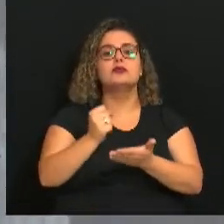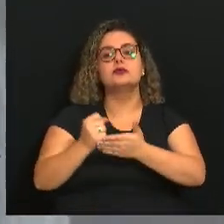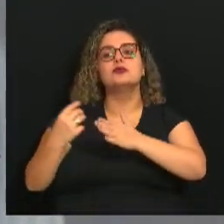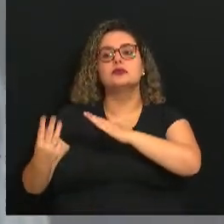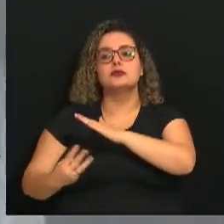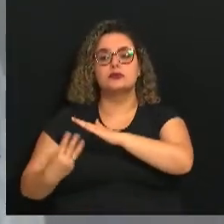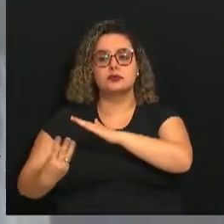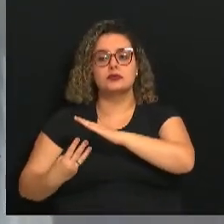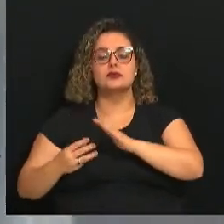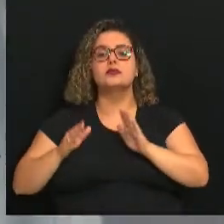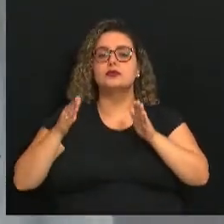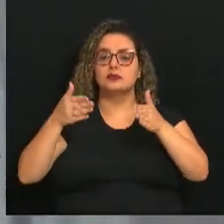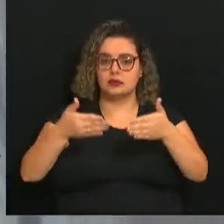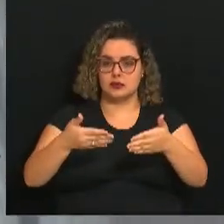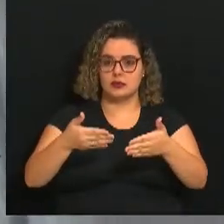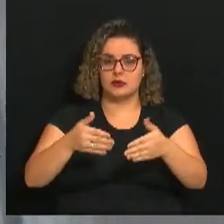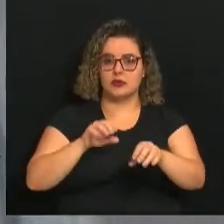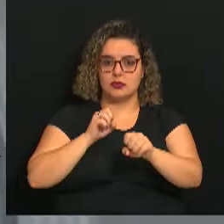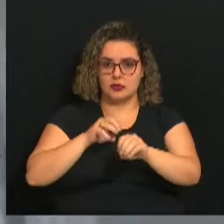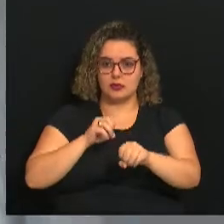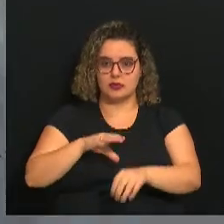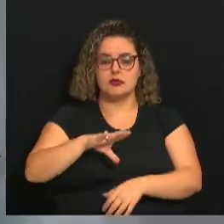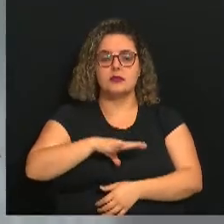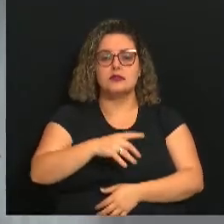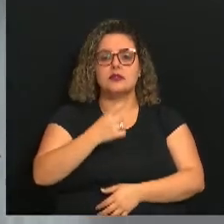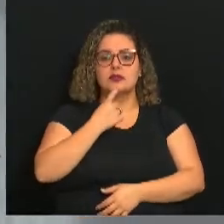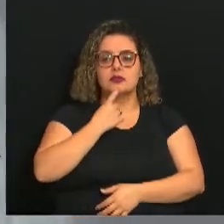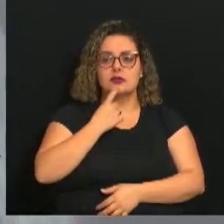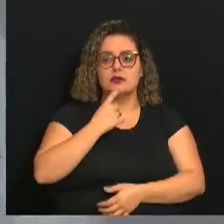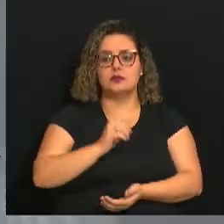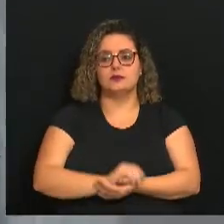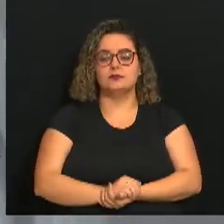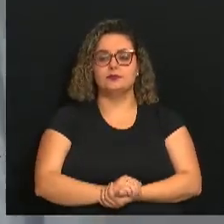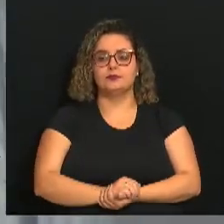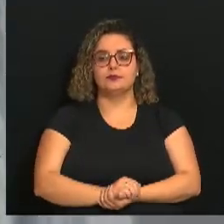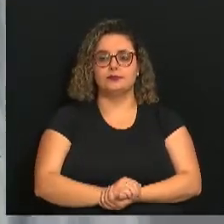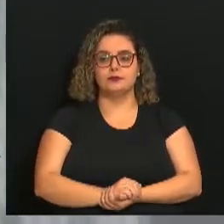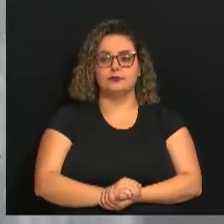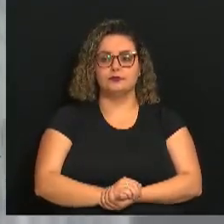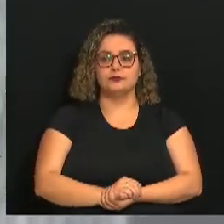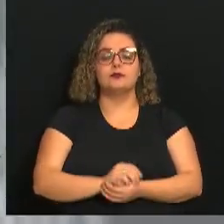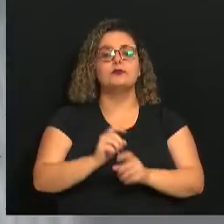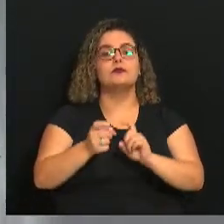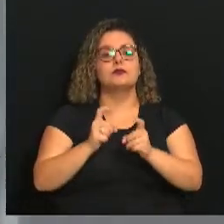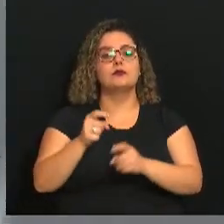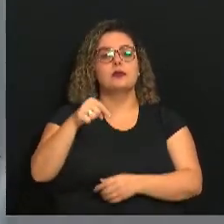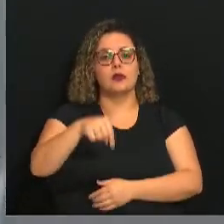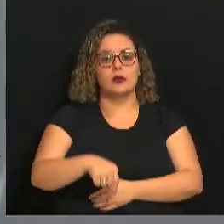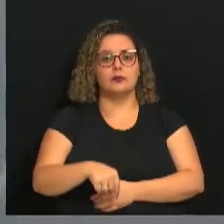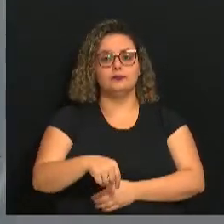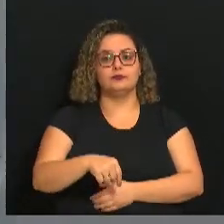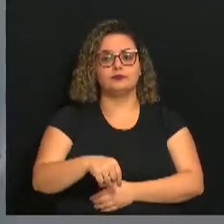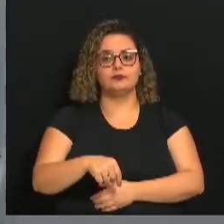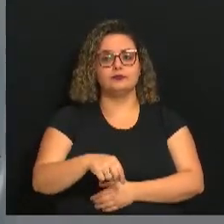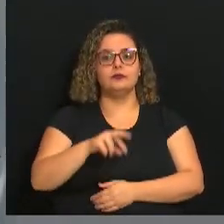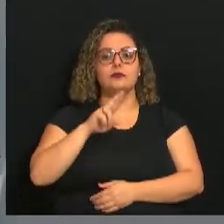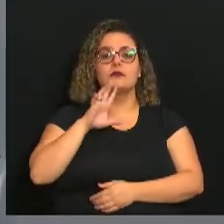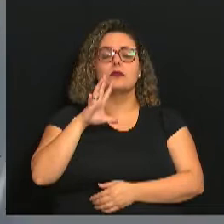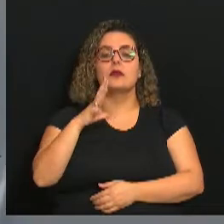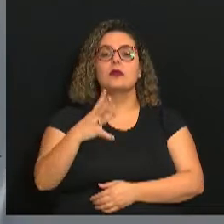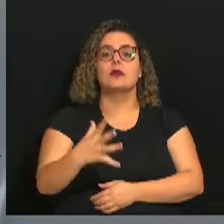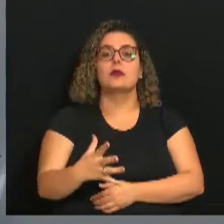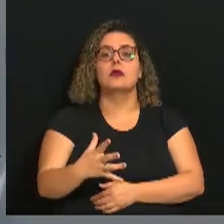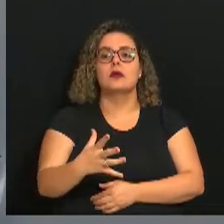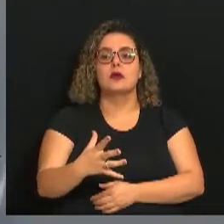ligadas à educação aqui no município de Campinas. Essa nossa reunião extraordinária foi resultado